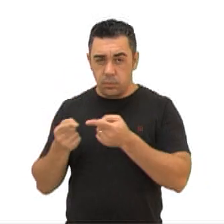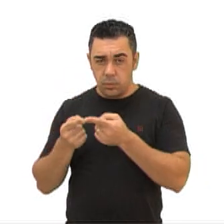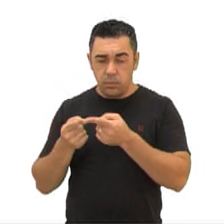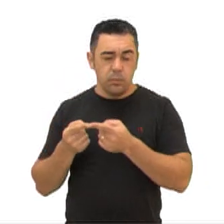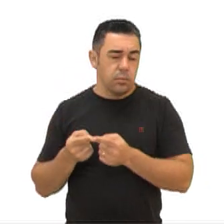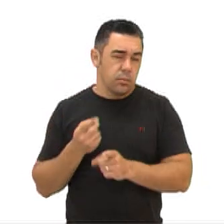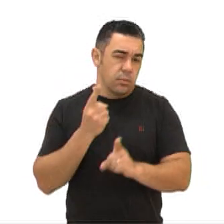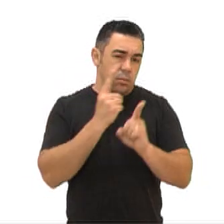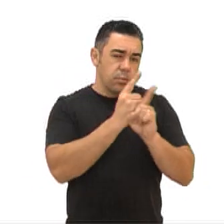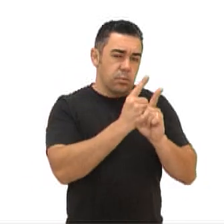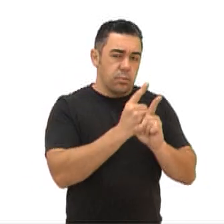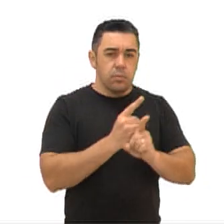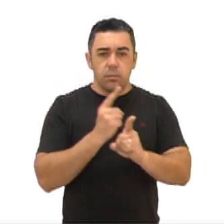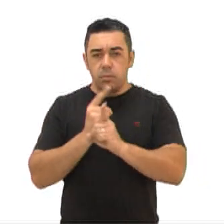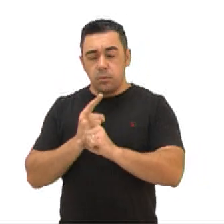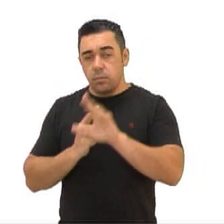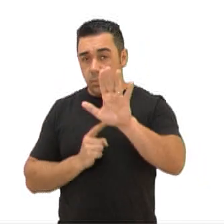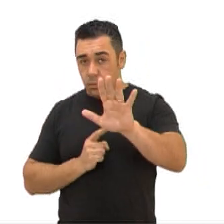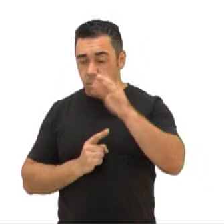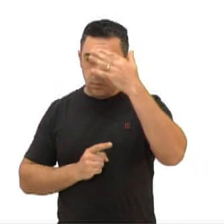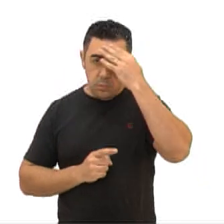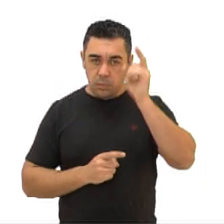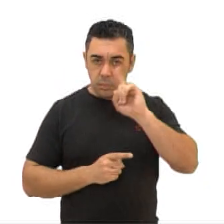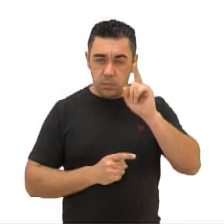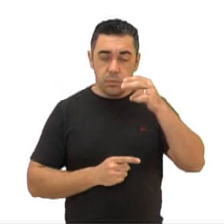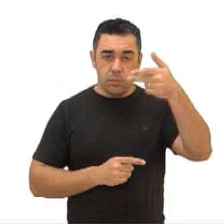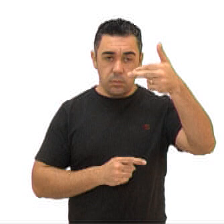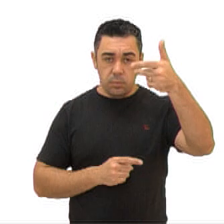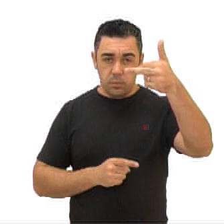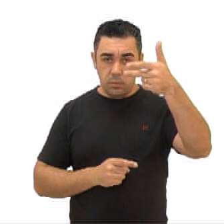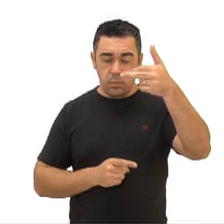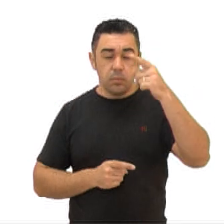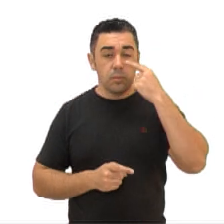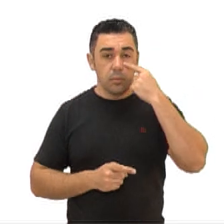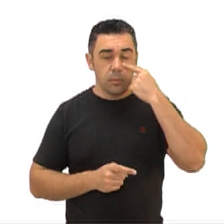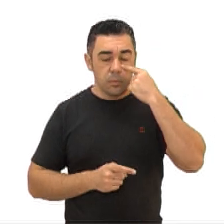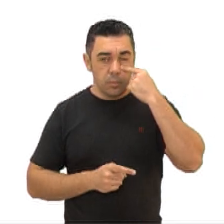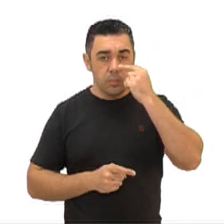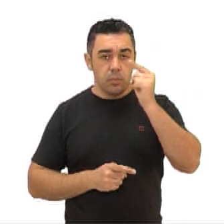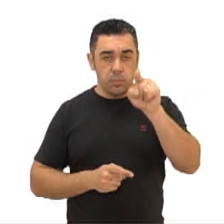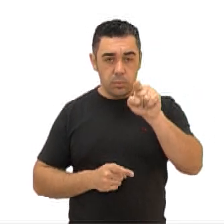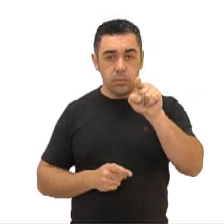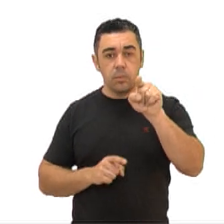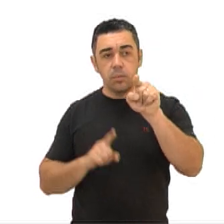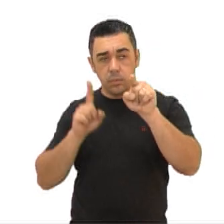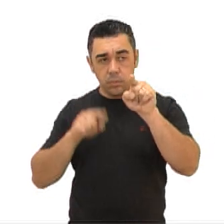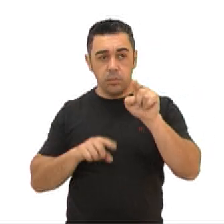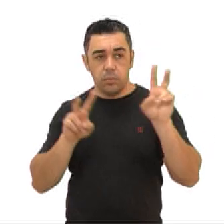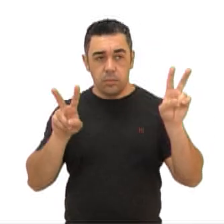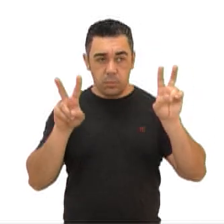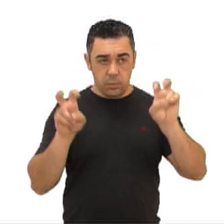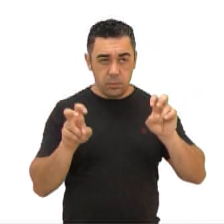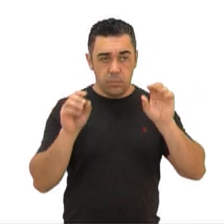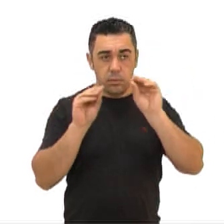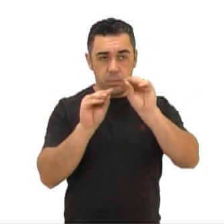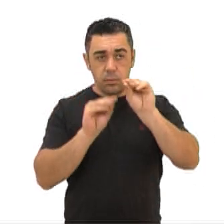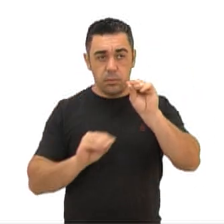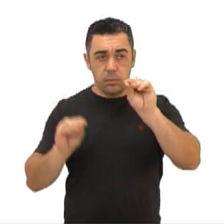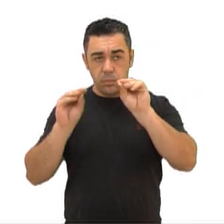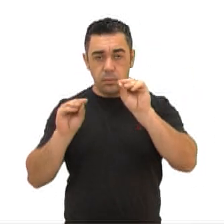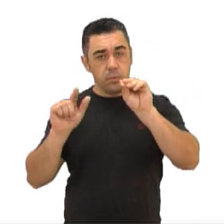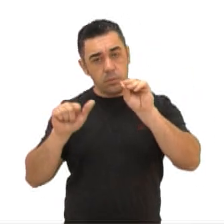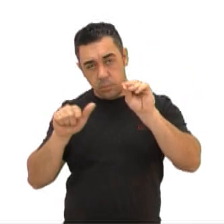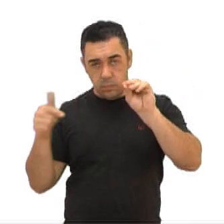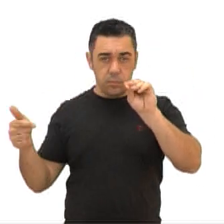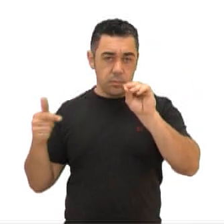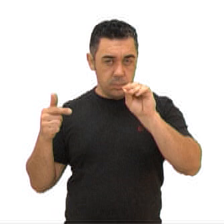Tente identificar, não esqueça que a igualdade está aqui no meio. Então, esse daqui é uma expressão, é um membro, e